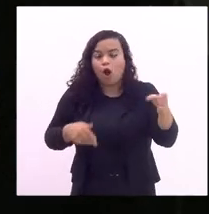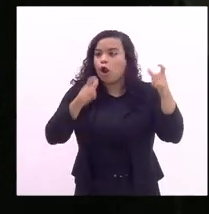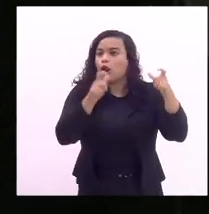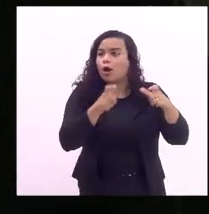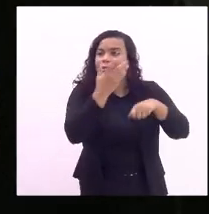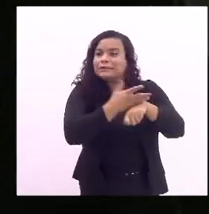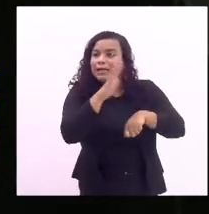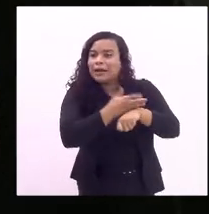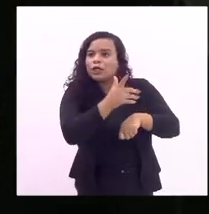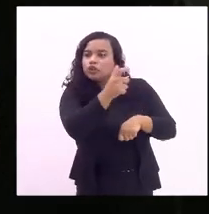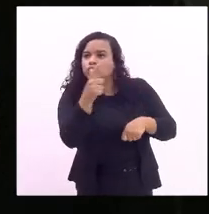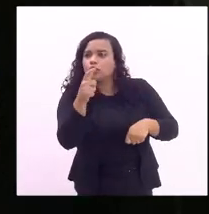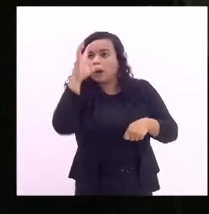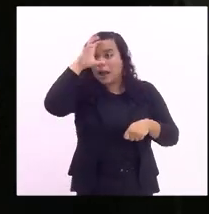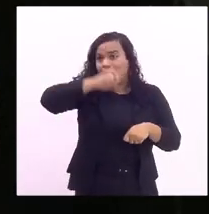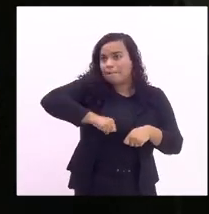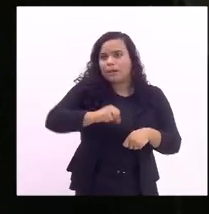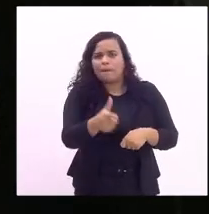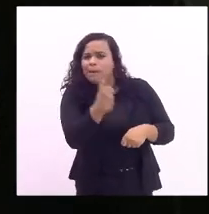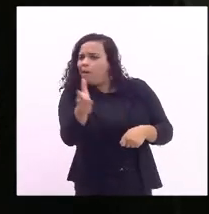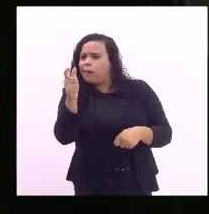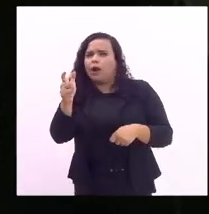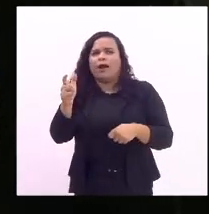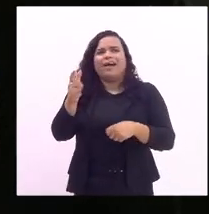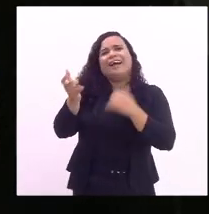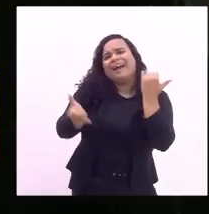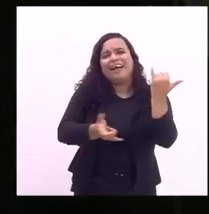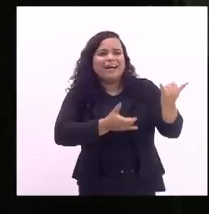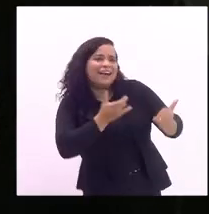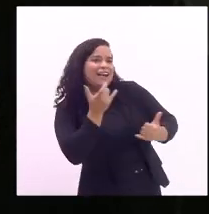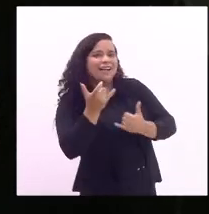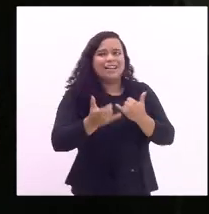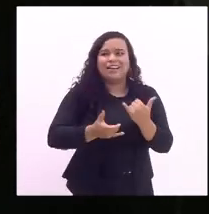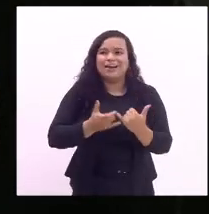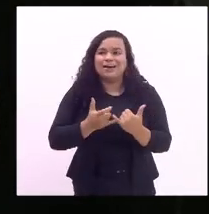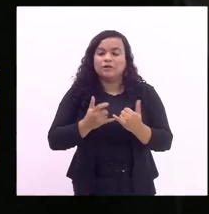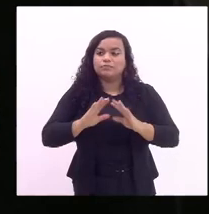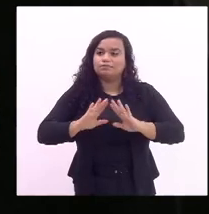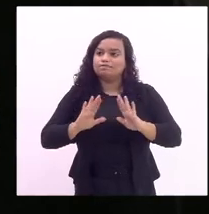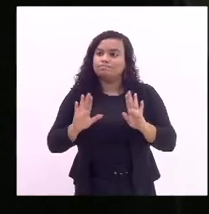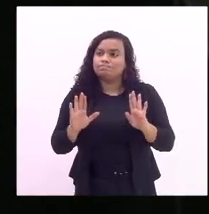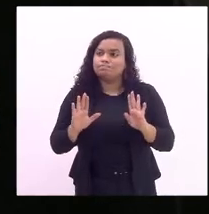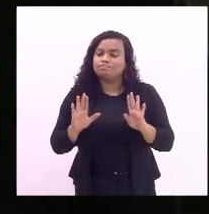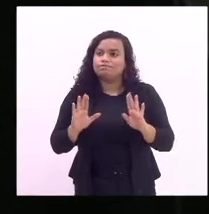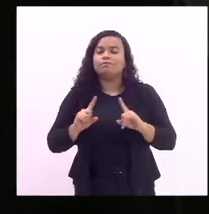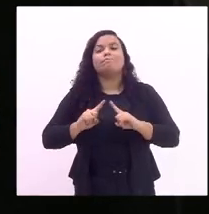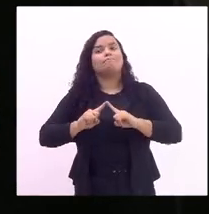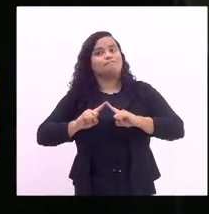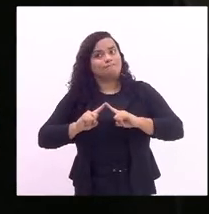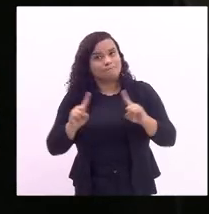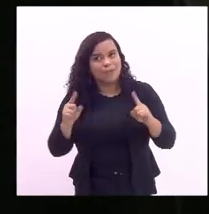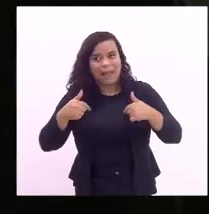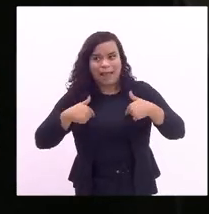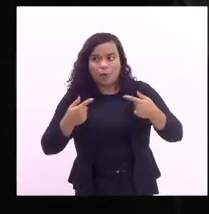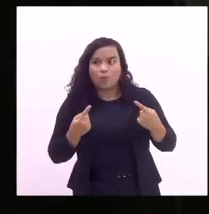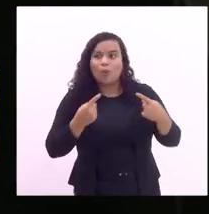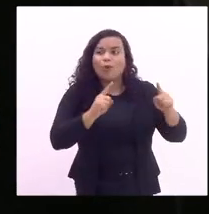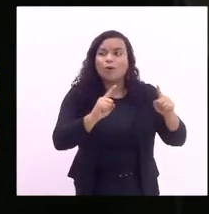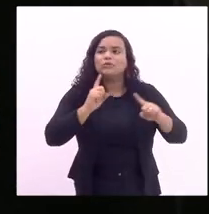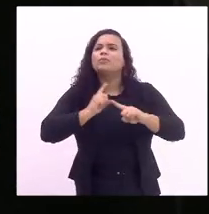para brincar, enfim. E, deputado Chico, por que que eu sou